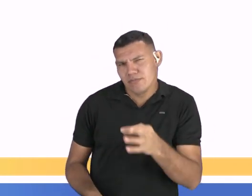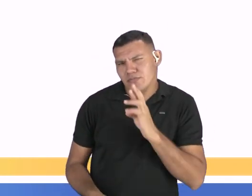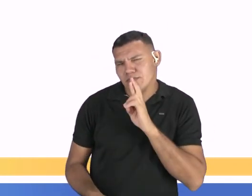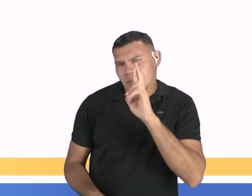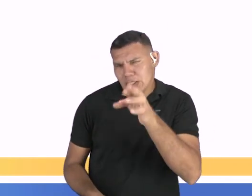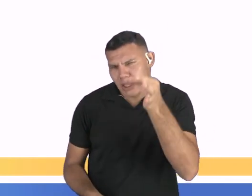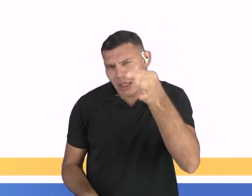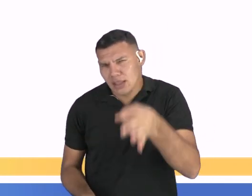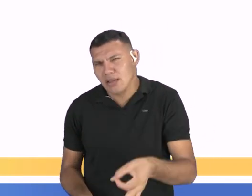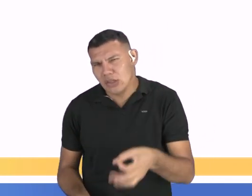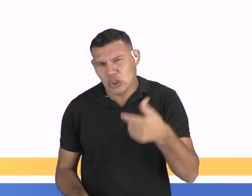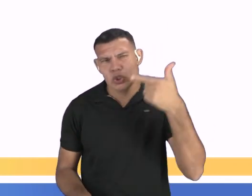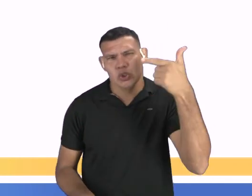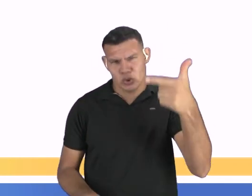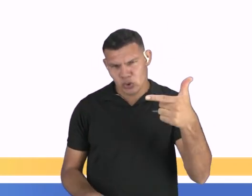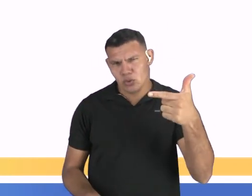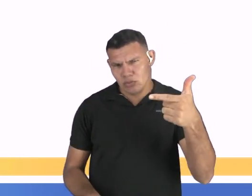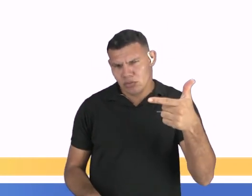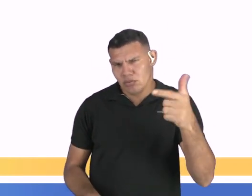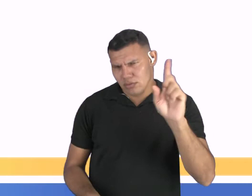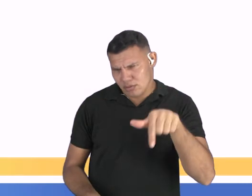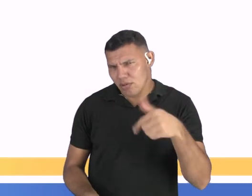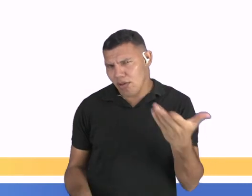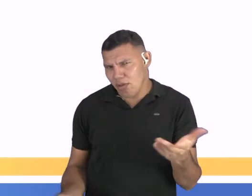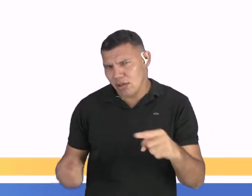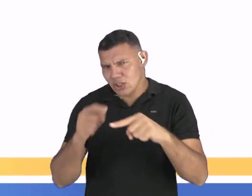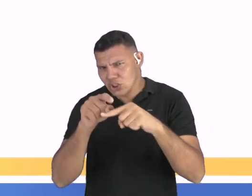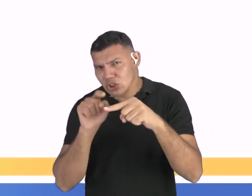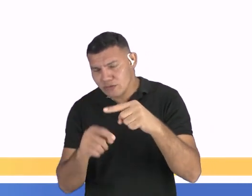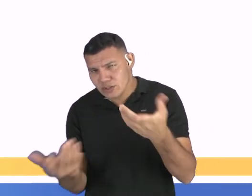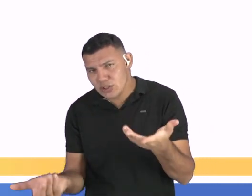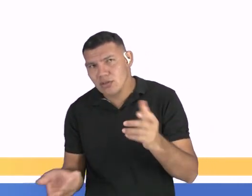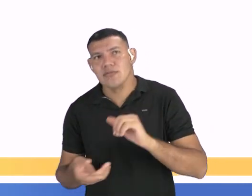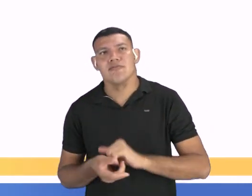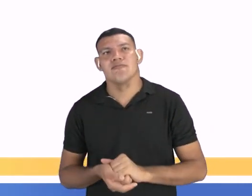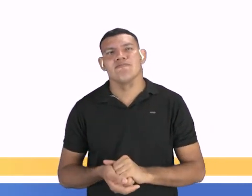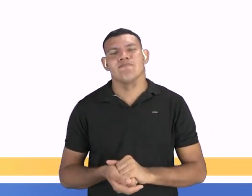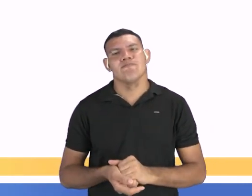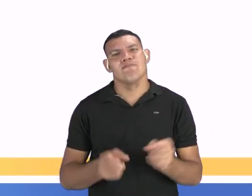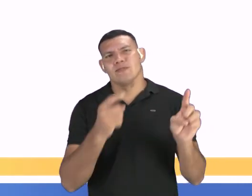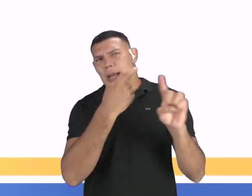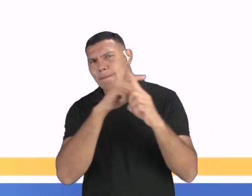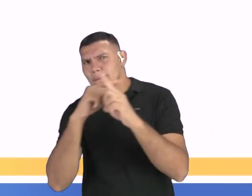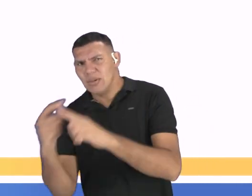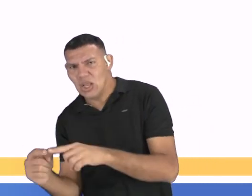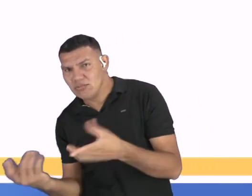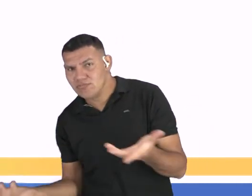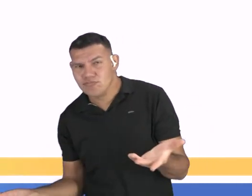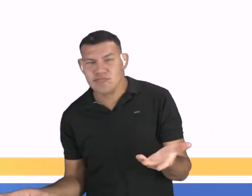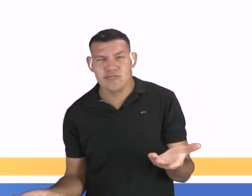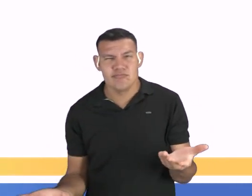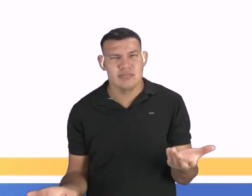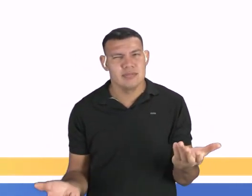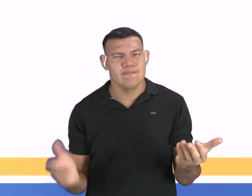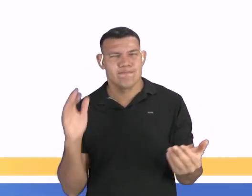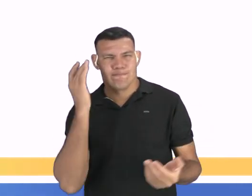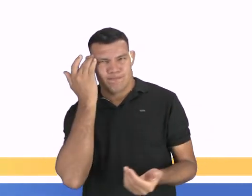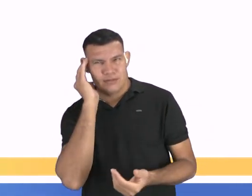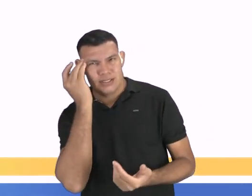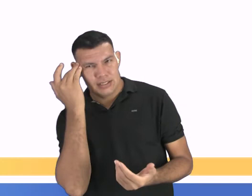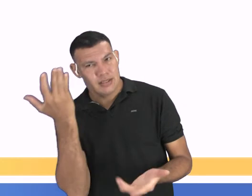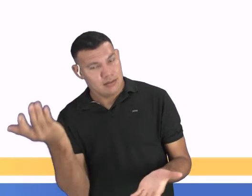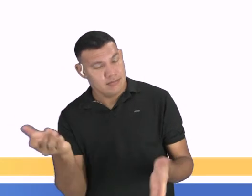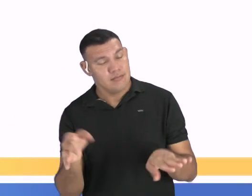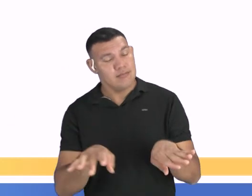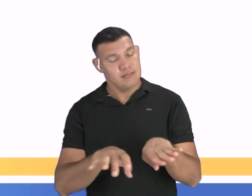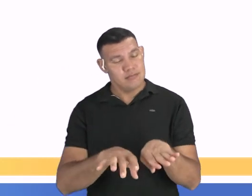Será que o 2 é um divisor dele, né? Será que este número é um múltiplo de 2, né? Você pode interpretar dessa forma